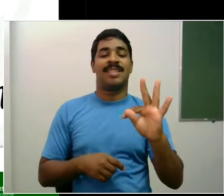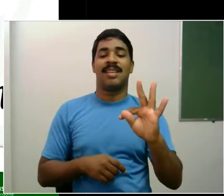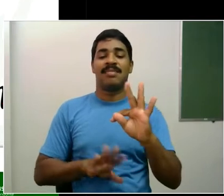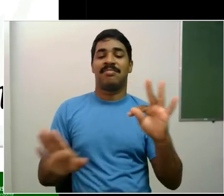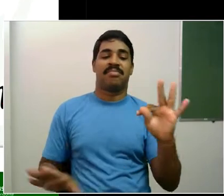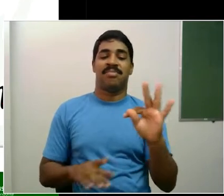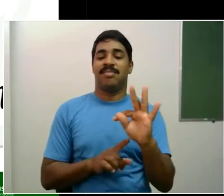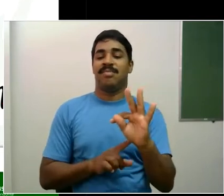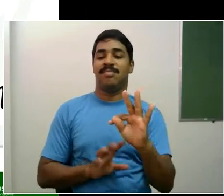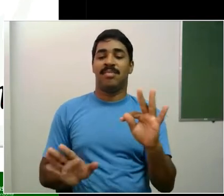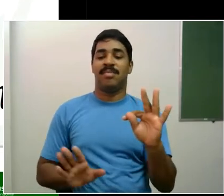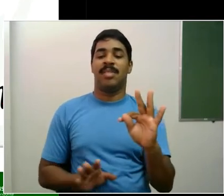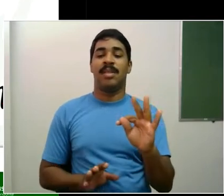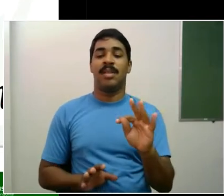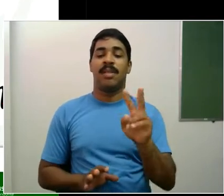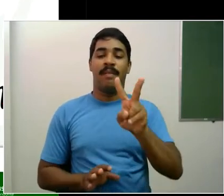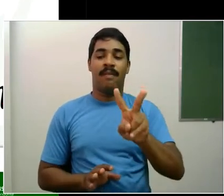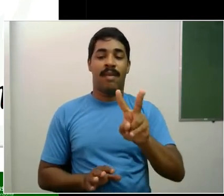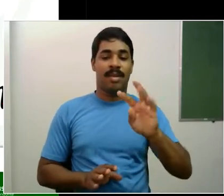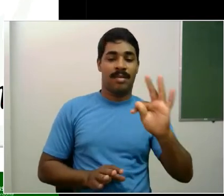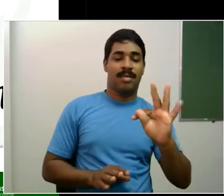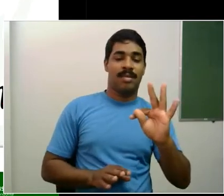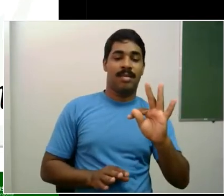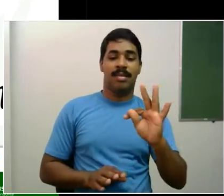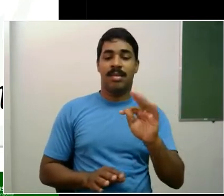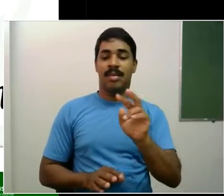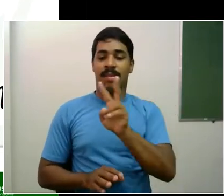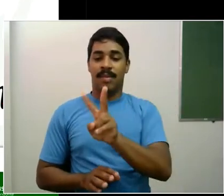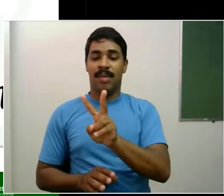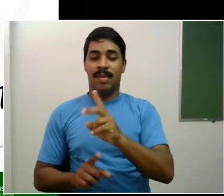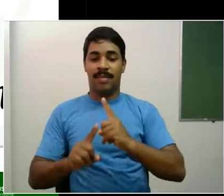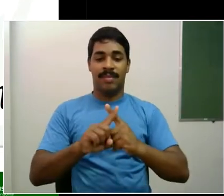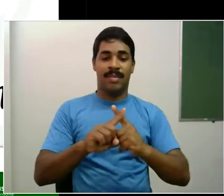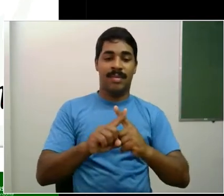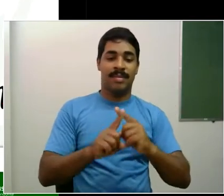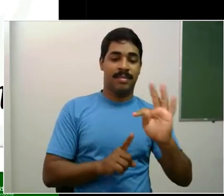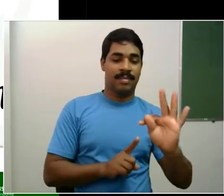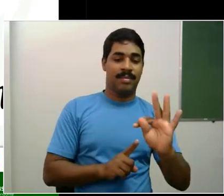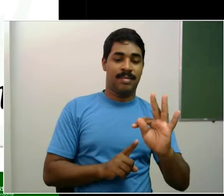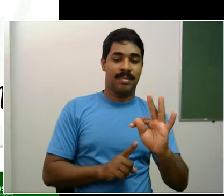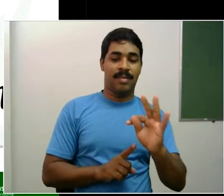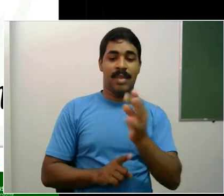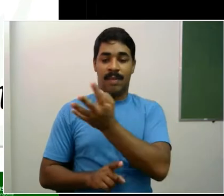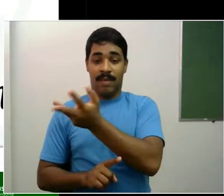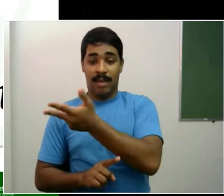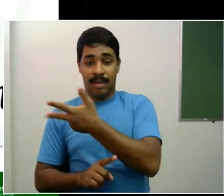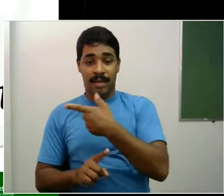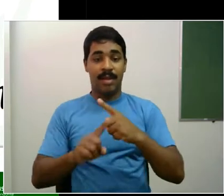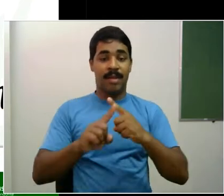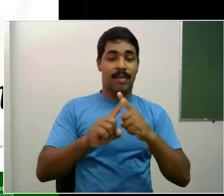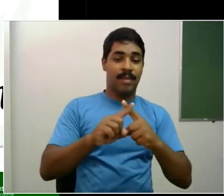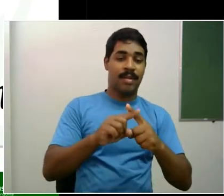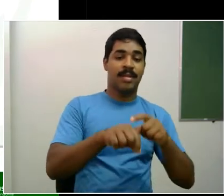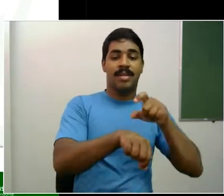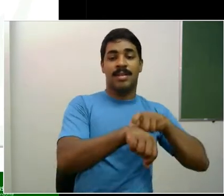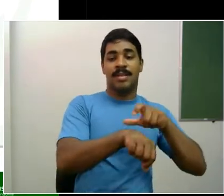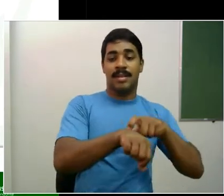aqui e fica só V vezes T. Beleza, pessoal?